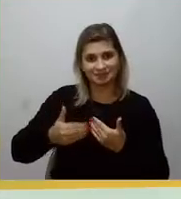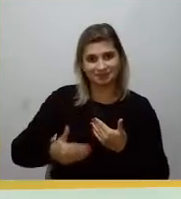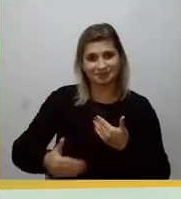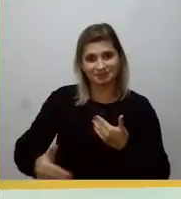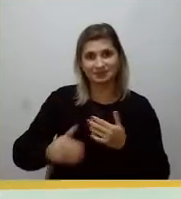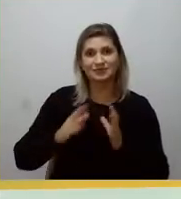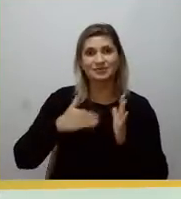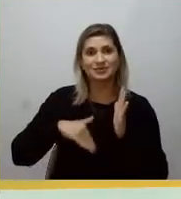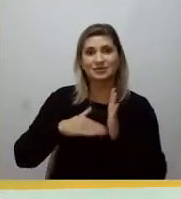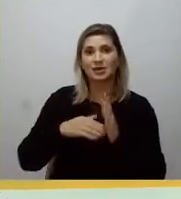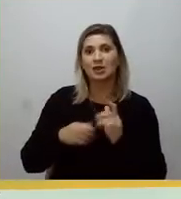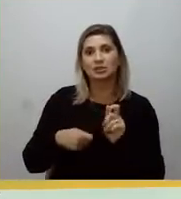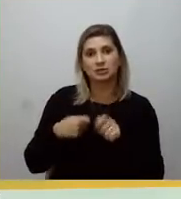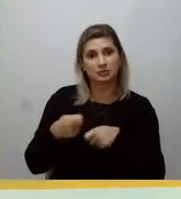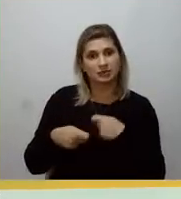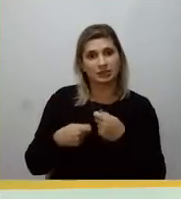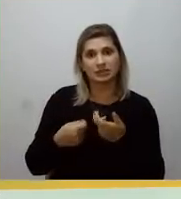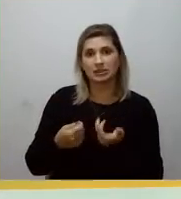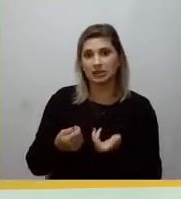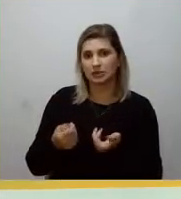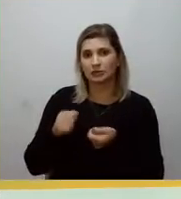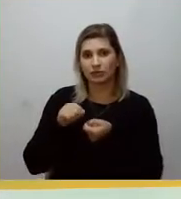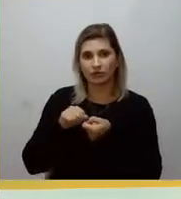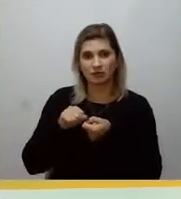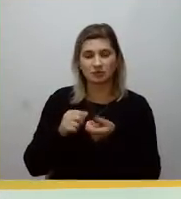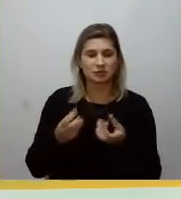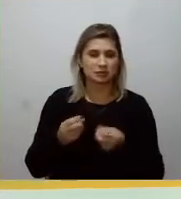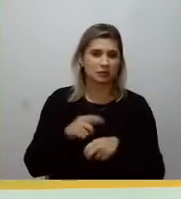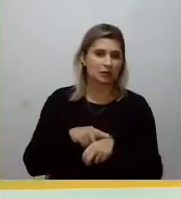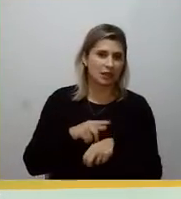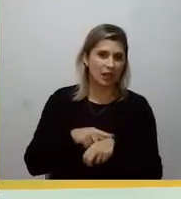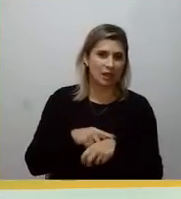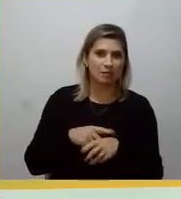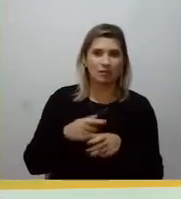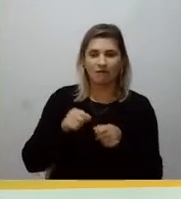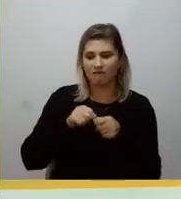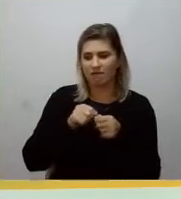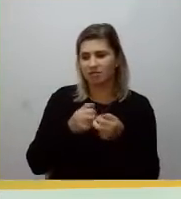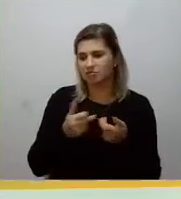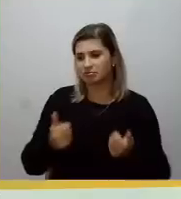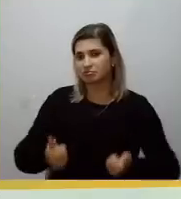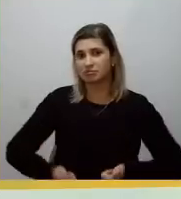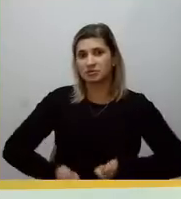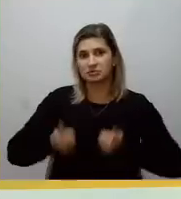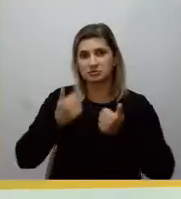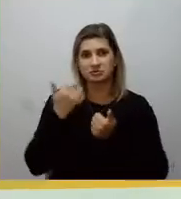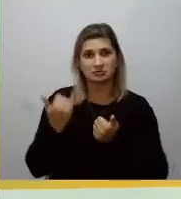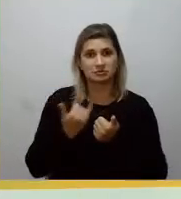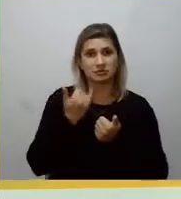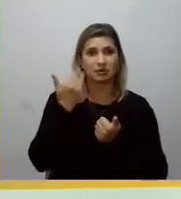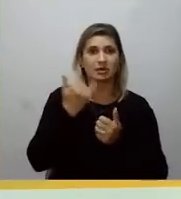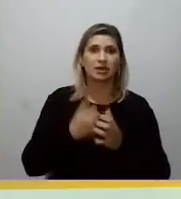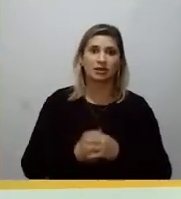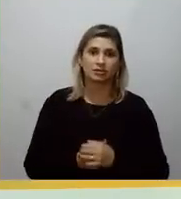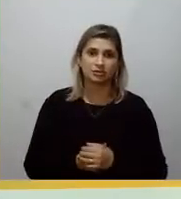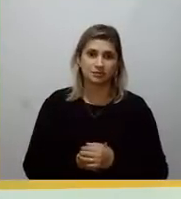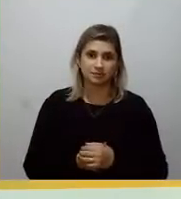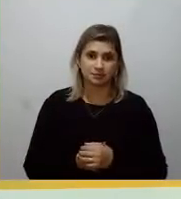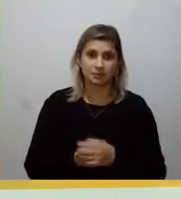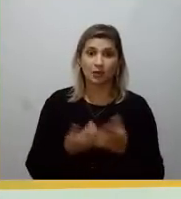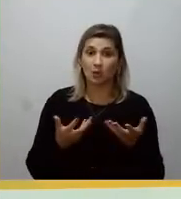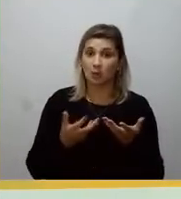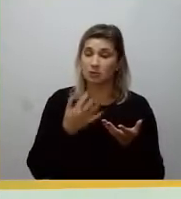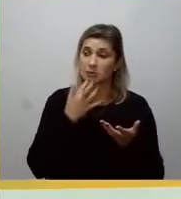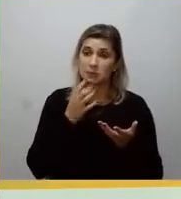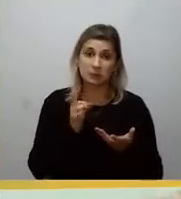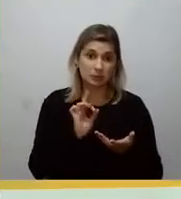eu fiquei pouco tempo, que eu saí em 2006, foi feito melhorias importantes, o sistema de distribuição de água, eu hoje não conheço, mas acho que